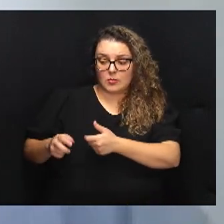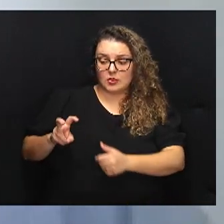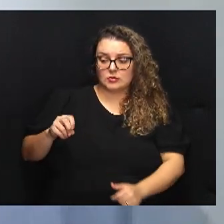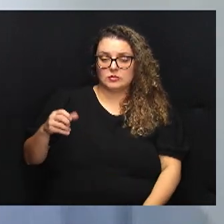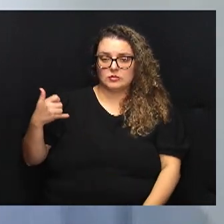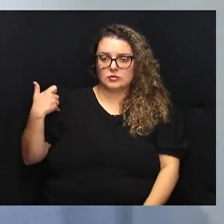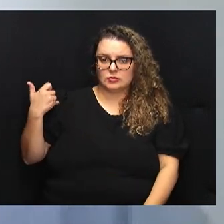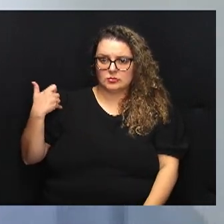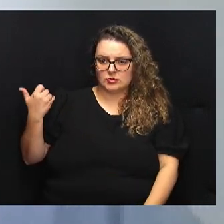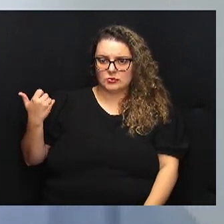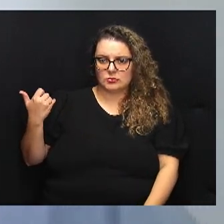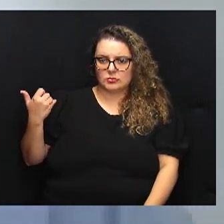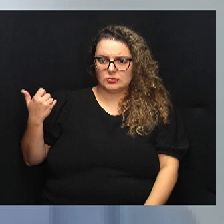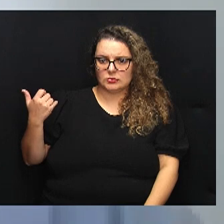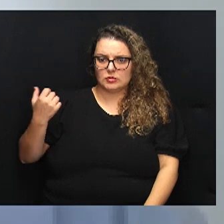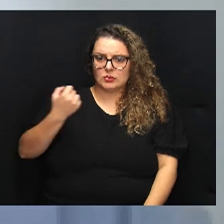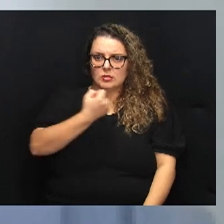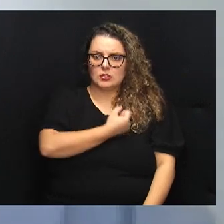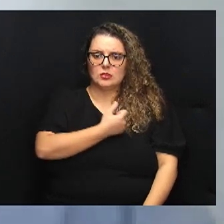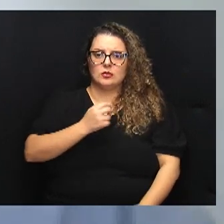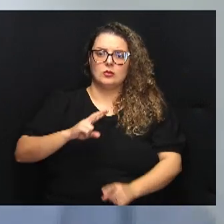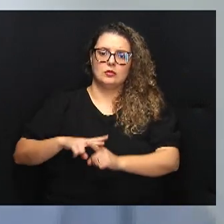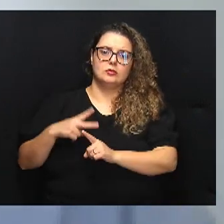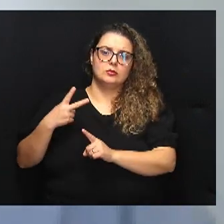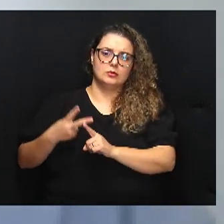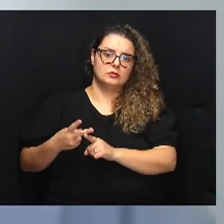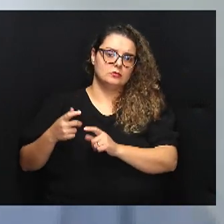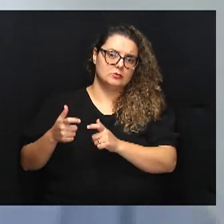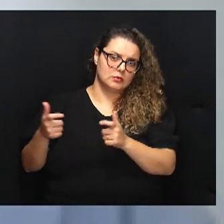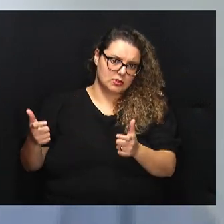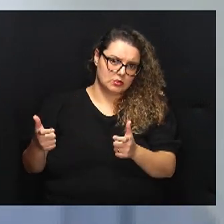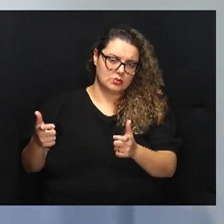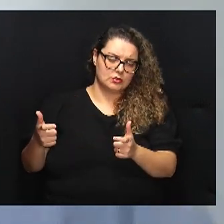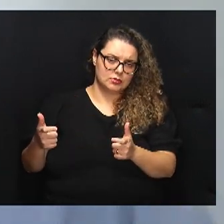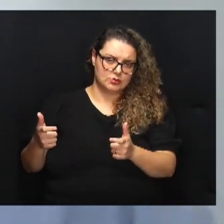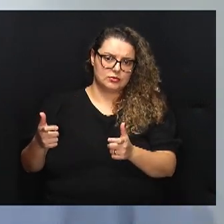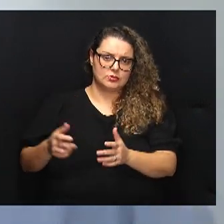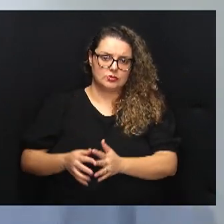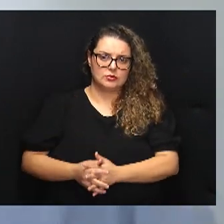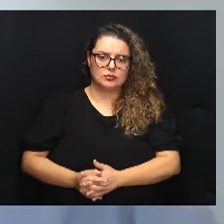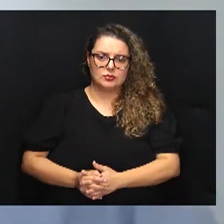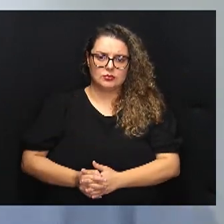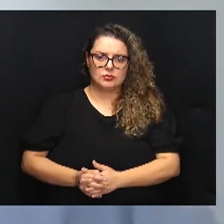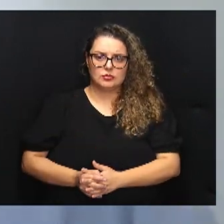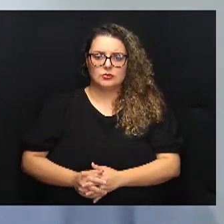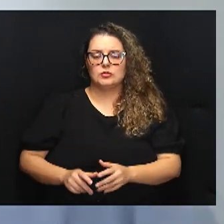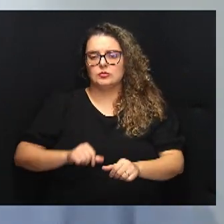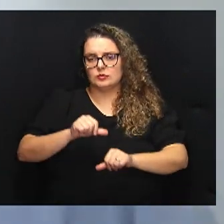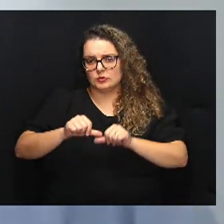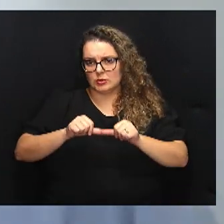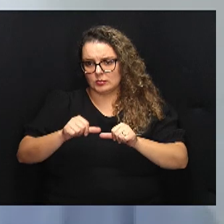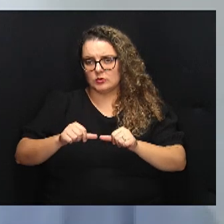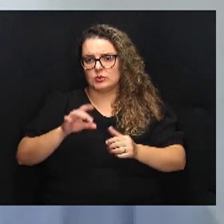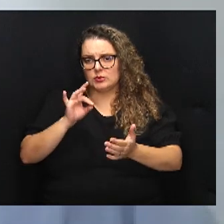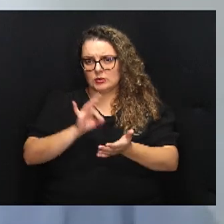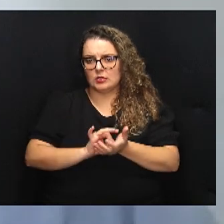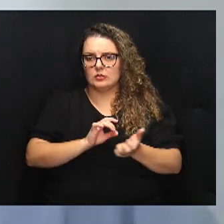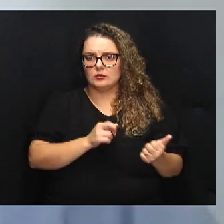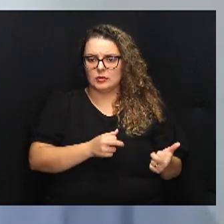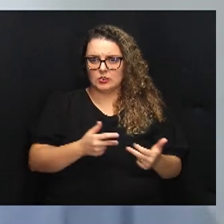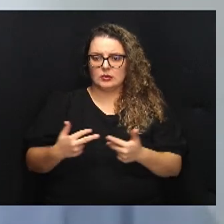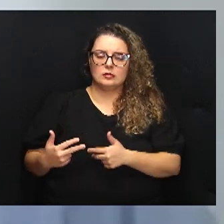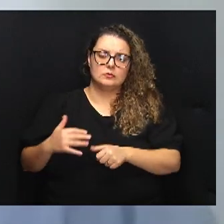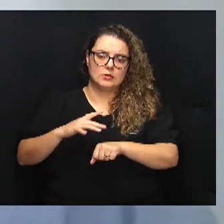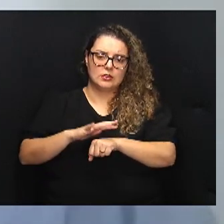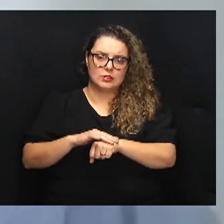idade, esse número aumentou de forma muito mais significativa, mostrando uma mudança realmente no padrão da